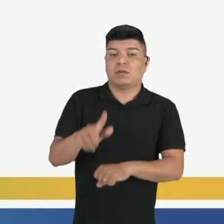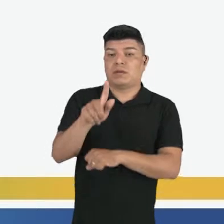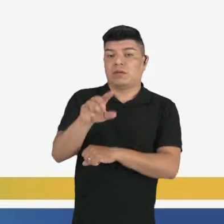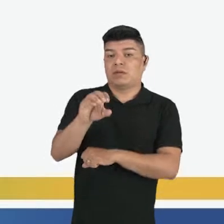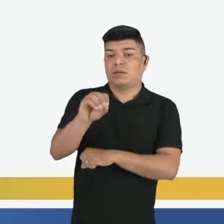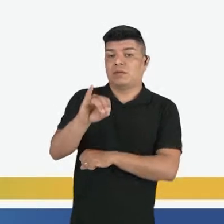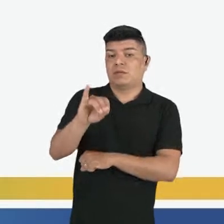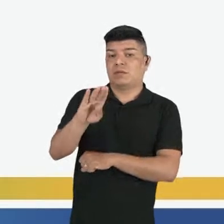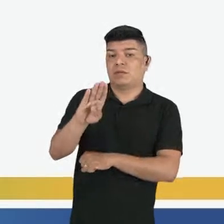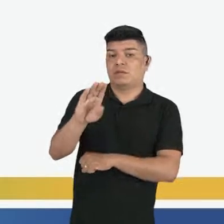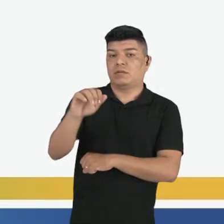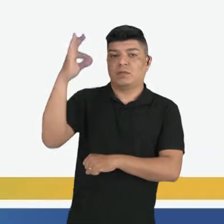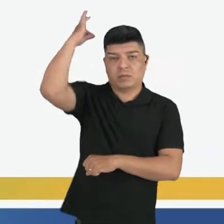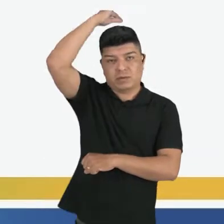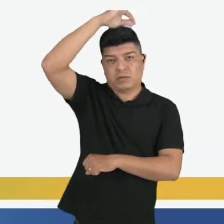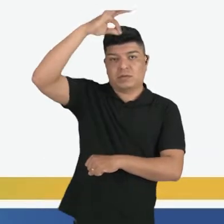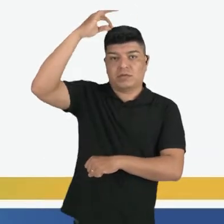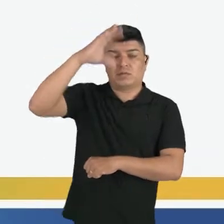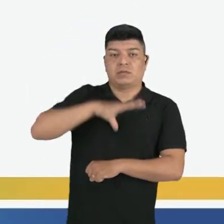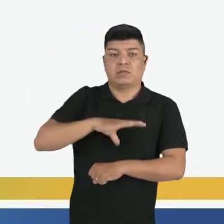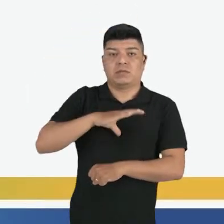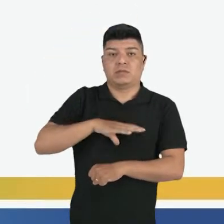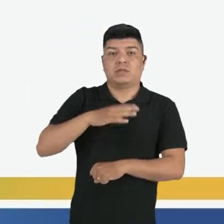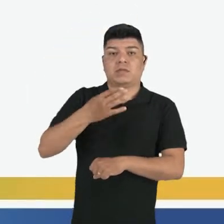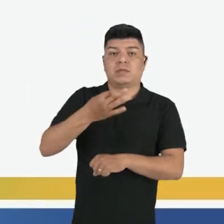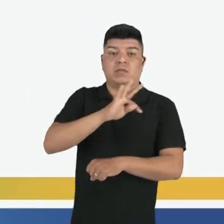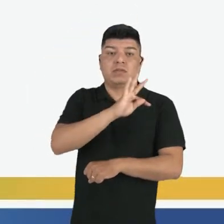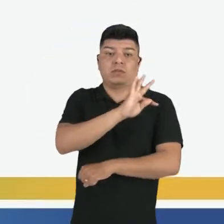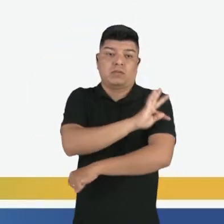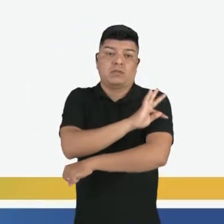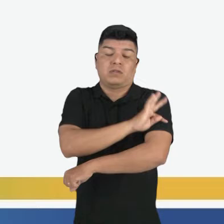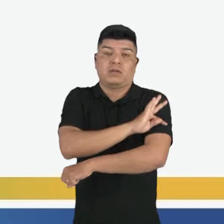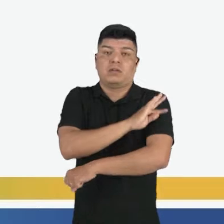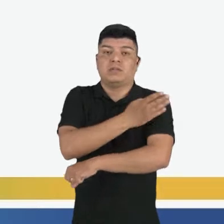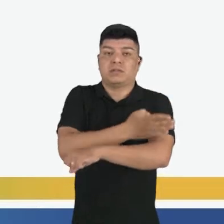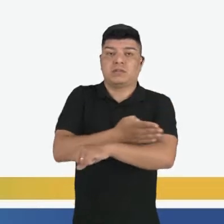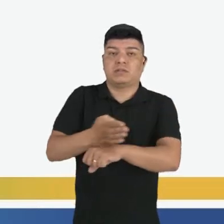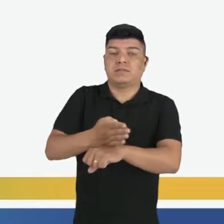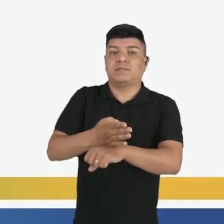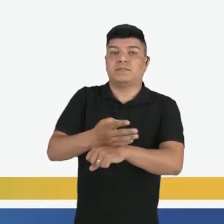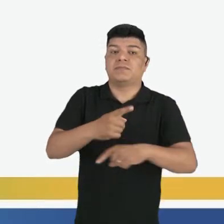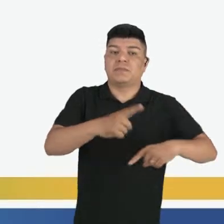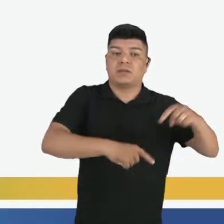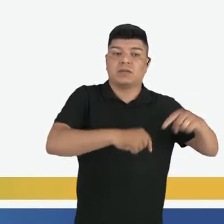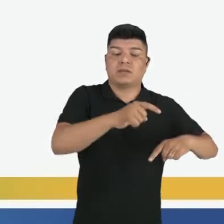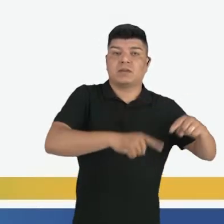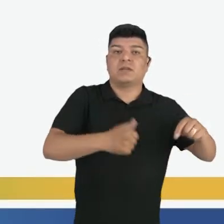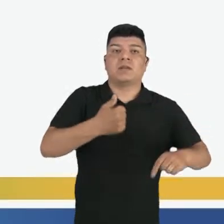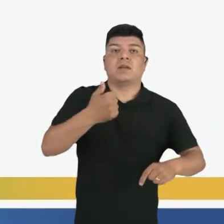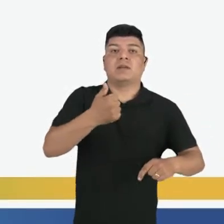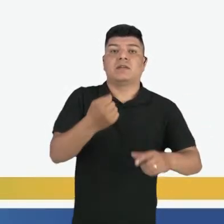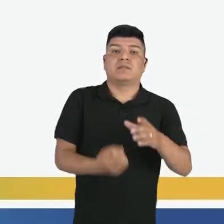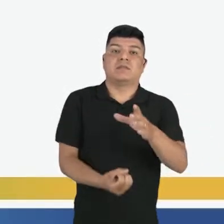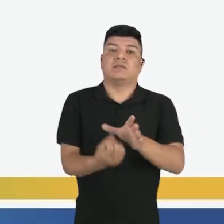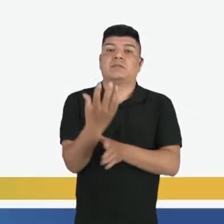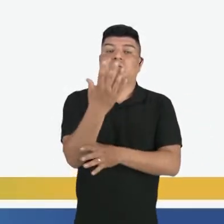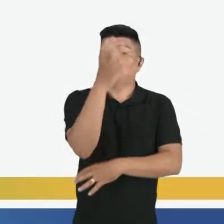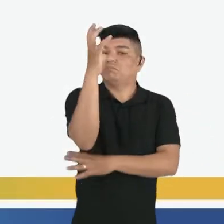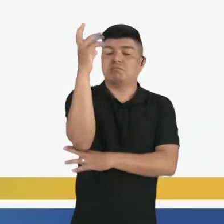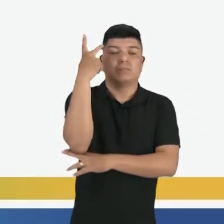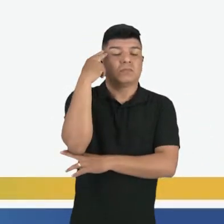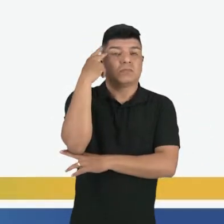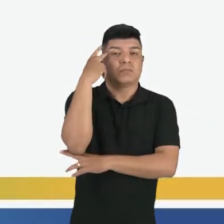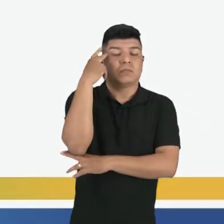em Vitória, no Espírito Santo, emprega técnicas tradicionais e matérias-primas provenientes do meio